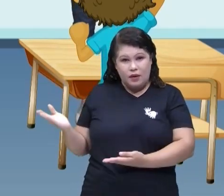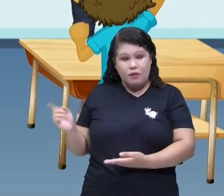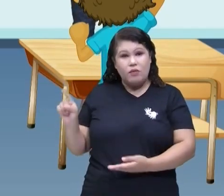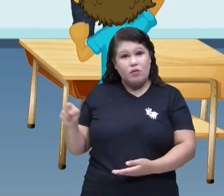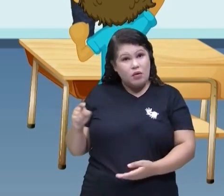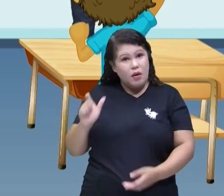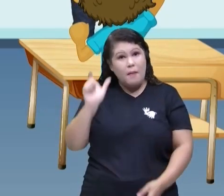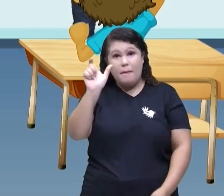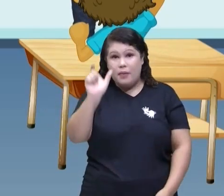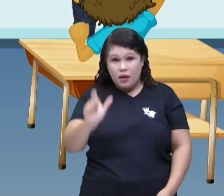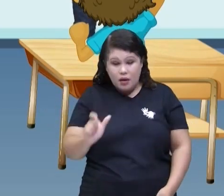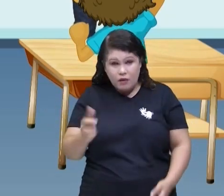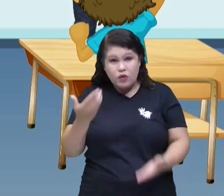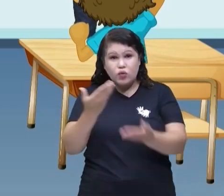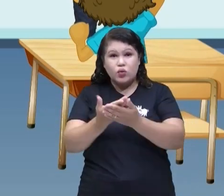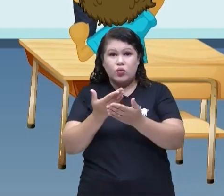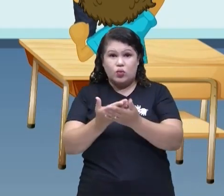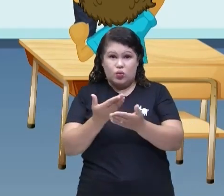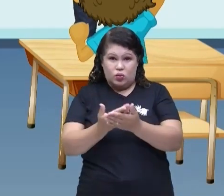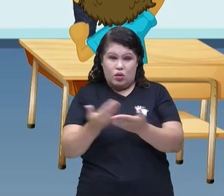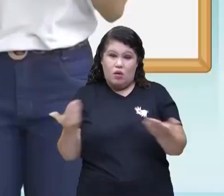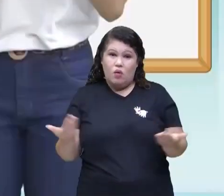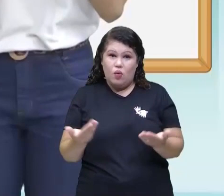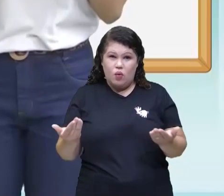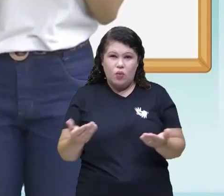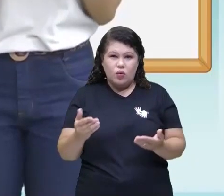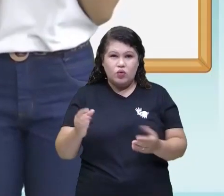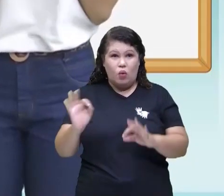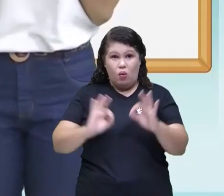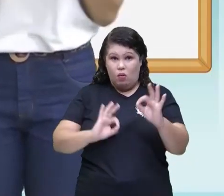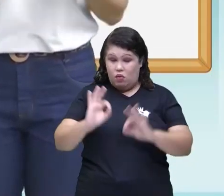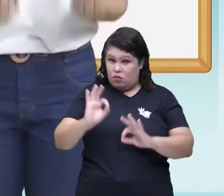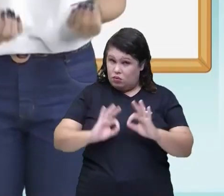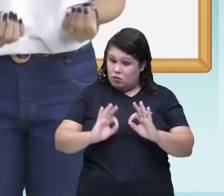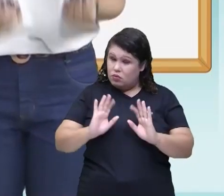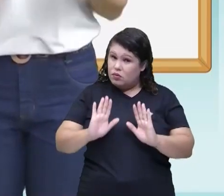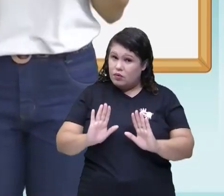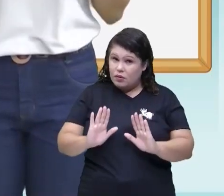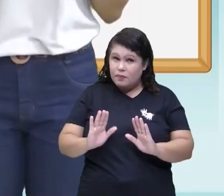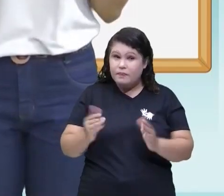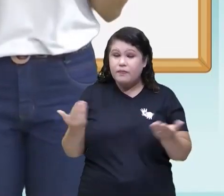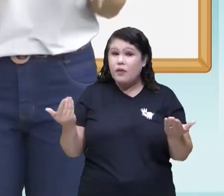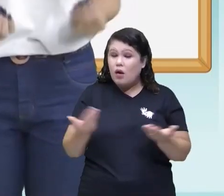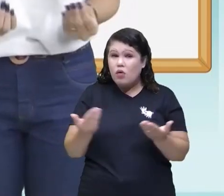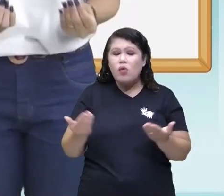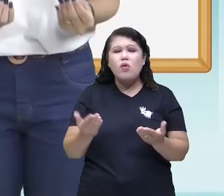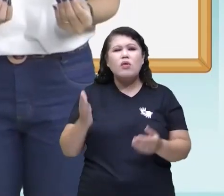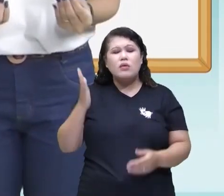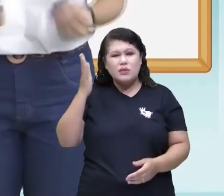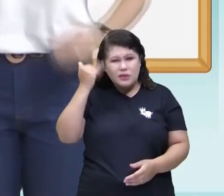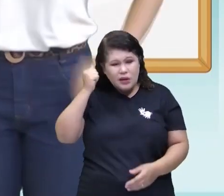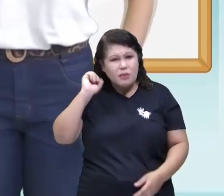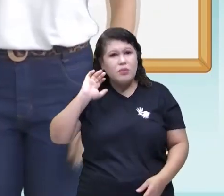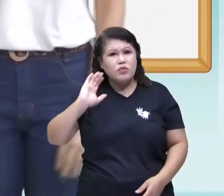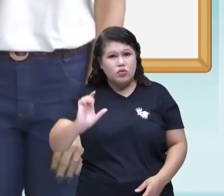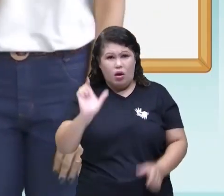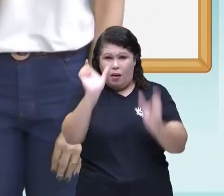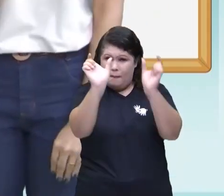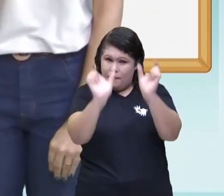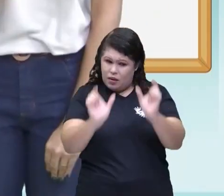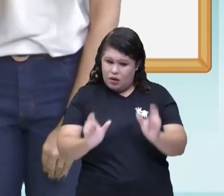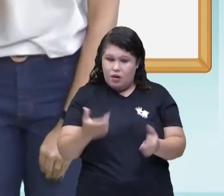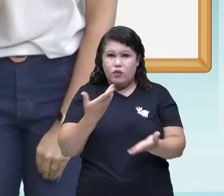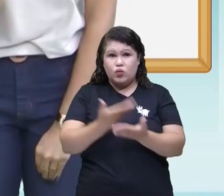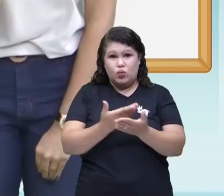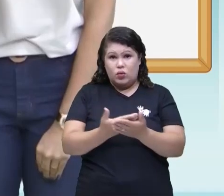na nossa aula de hoje. Já estão preparados? Agora que nós já descobrimos as nossas palavrinhas de hoje, vocês